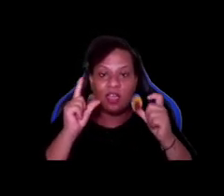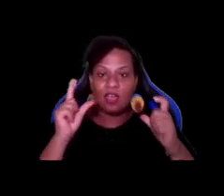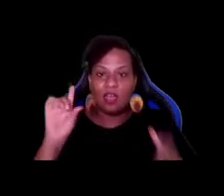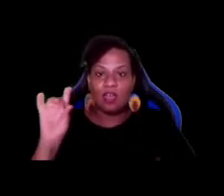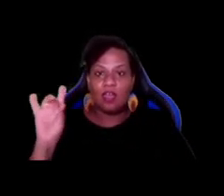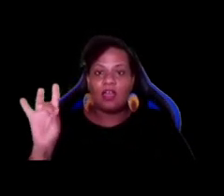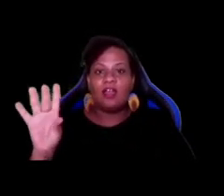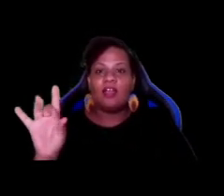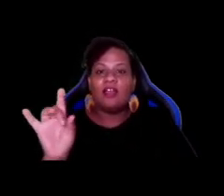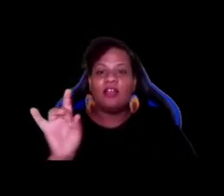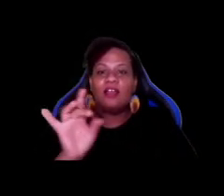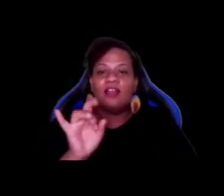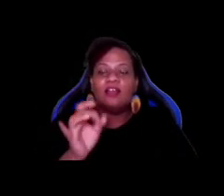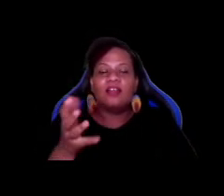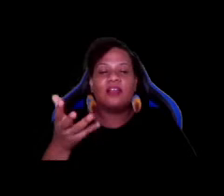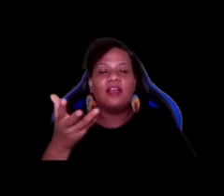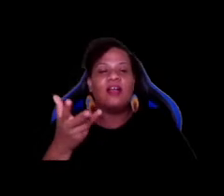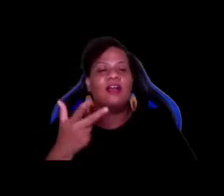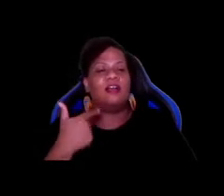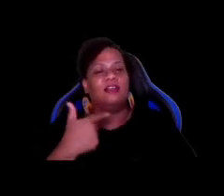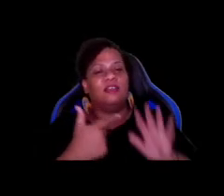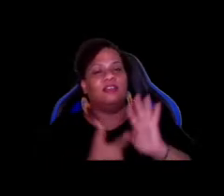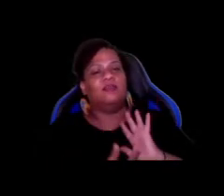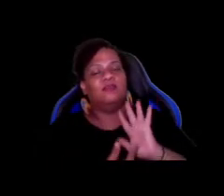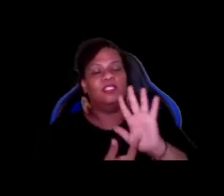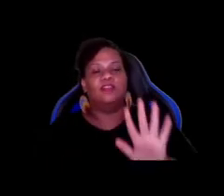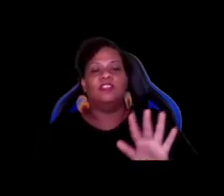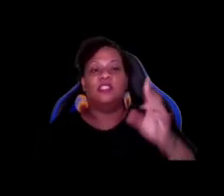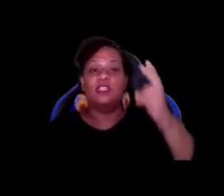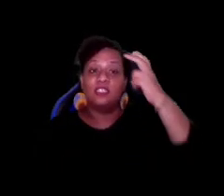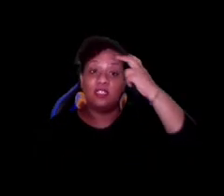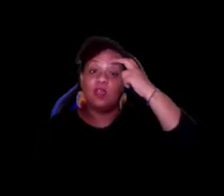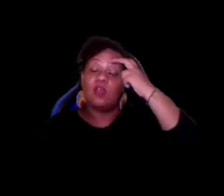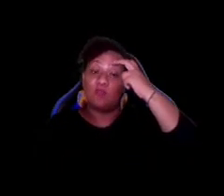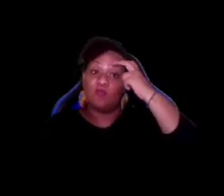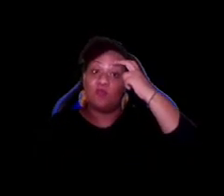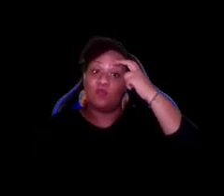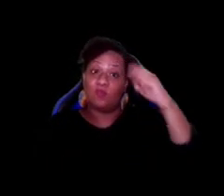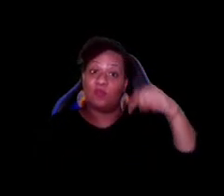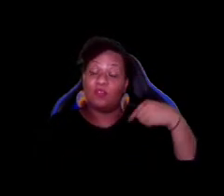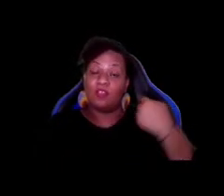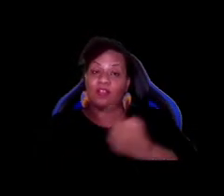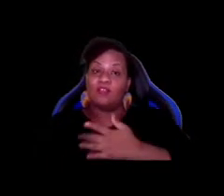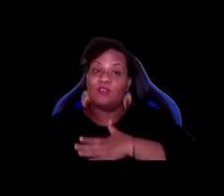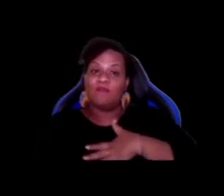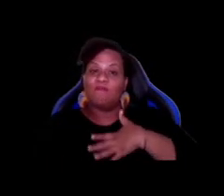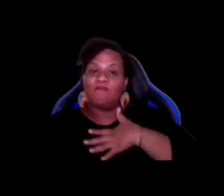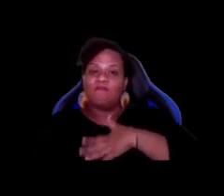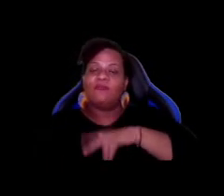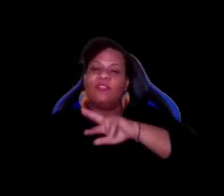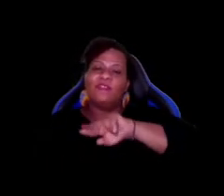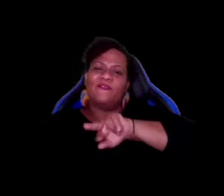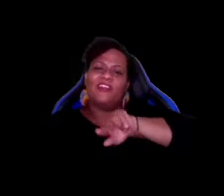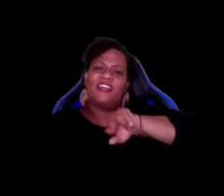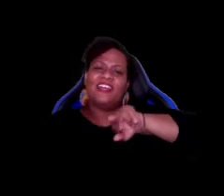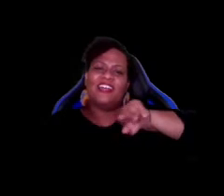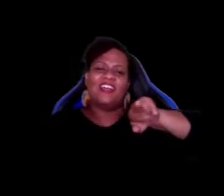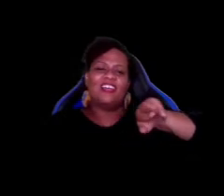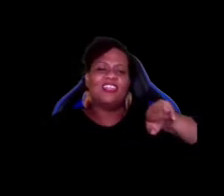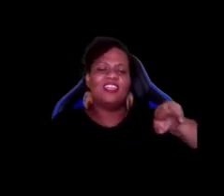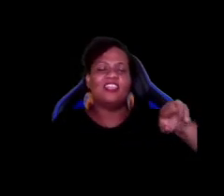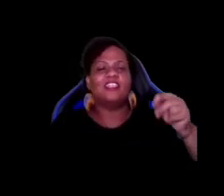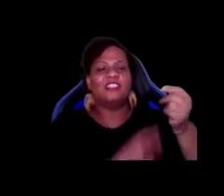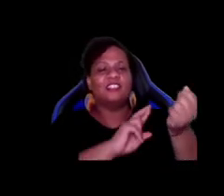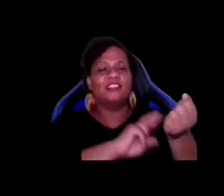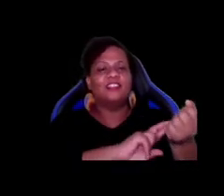cada manifestação cultural, a gente se encanta pela variedade, né, de ritmos